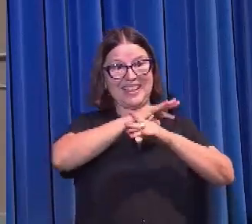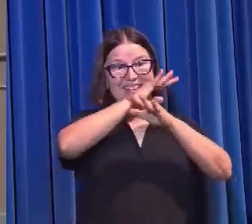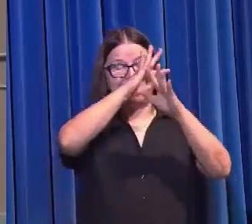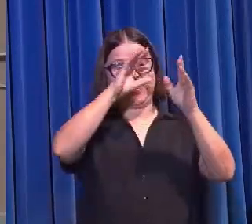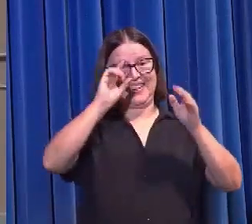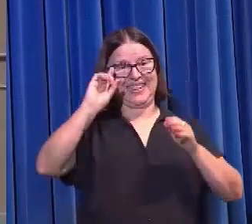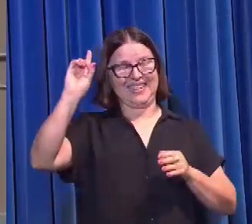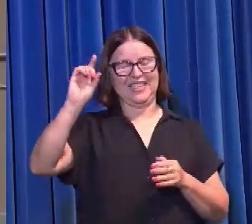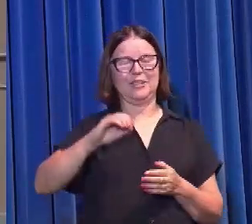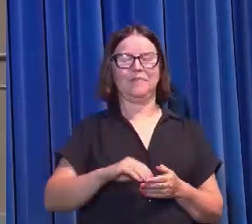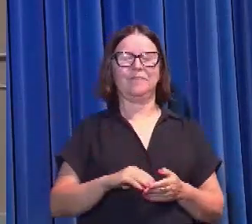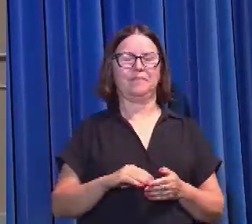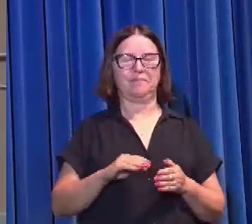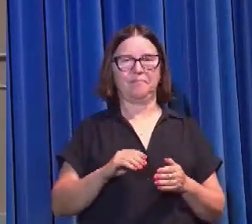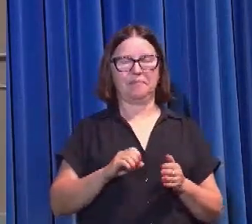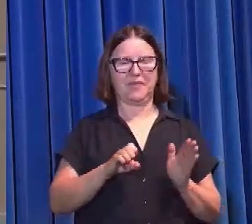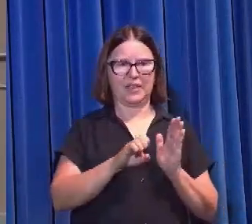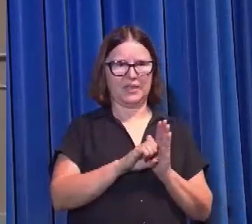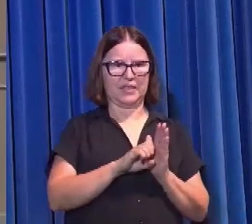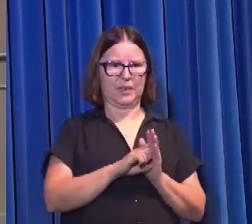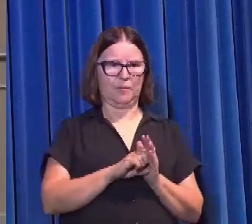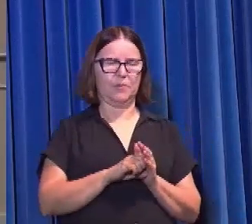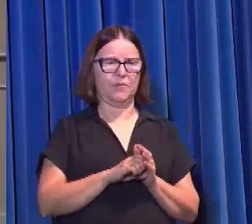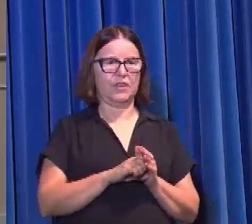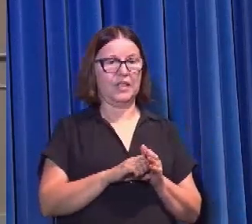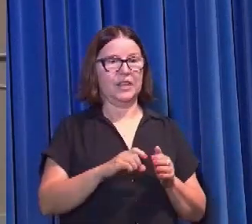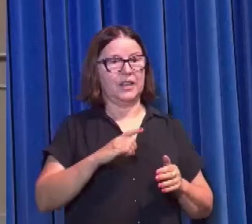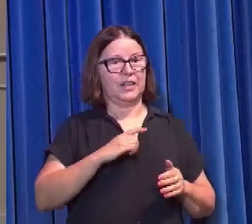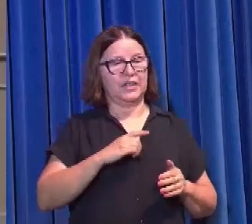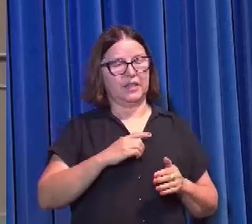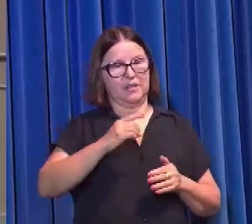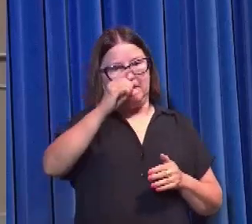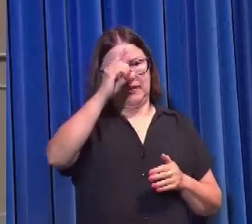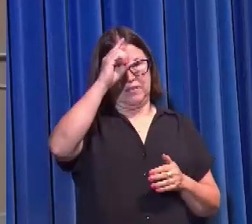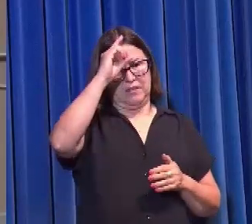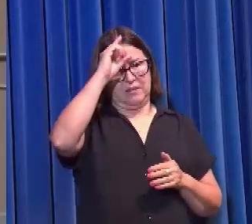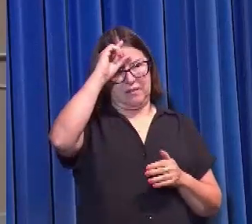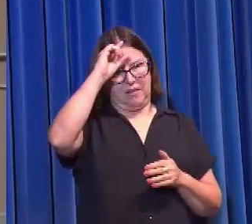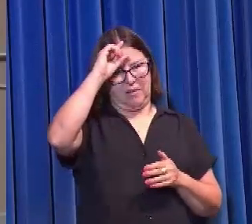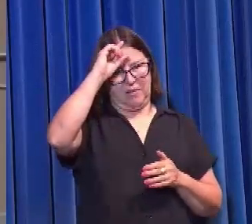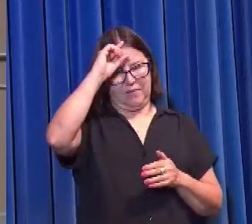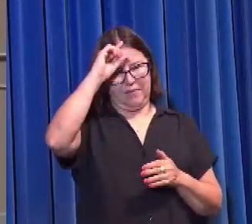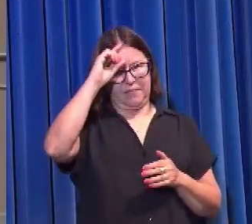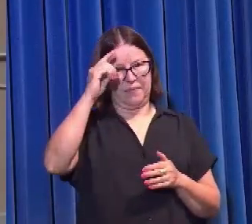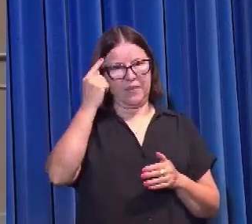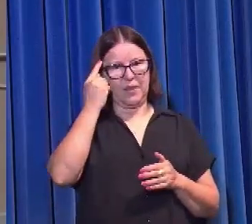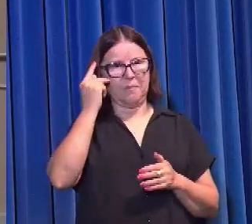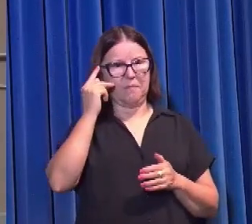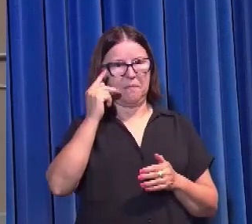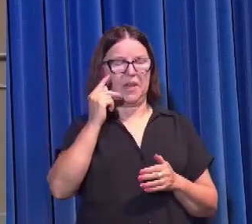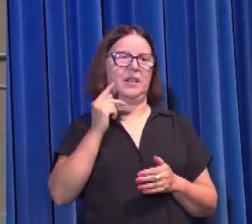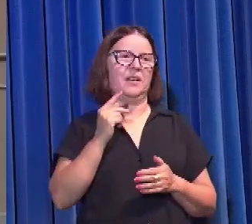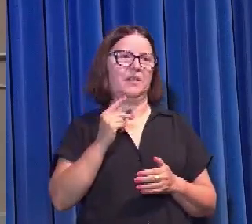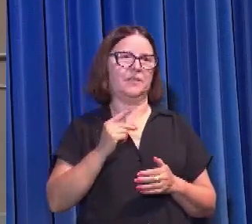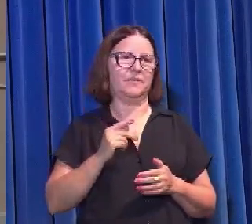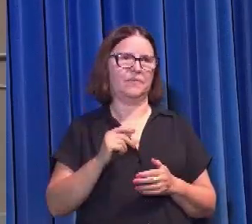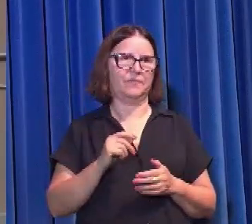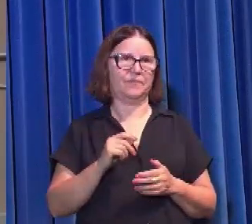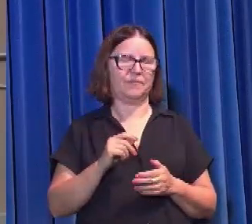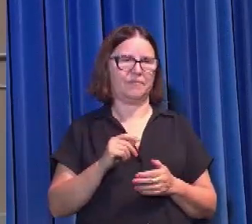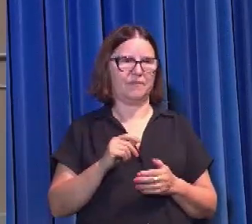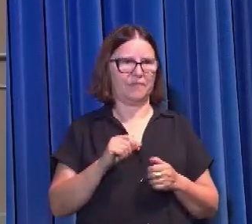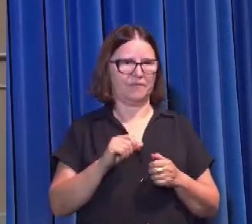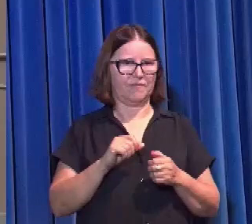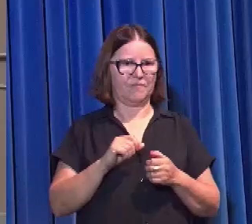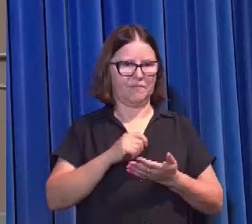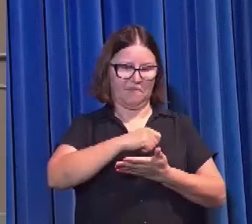cara que tem o dom, por exemplo, para fazer uma edição de uma pregação e colocar na internet. Paulo não ia falar isso aqui, não ia listar esse